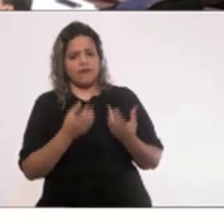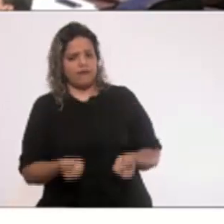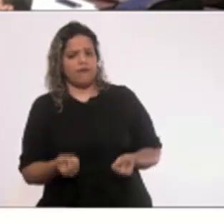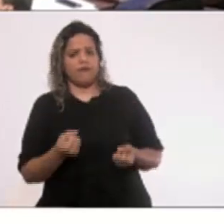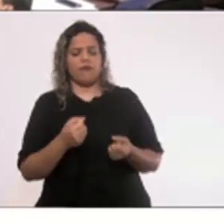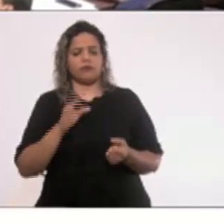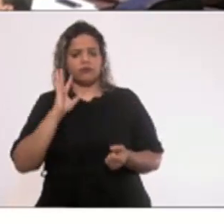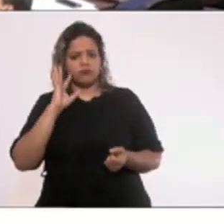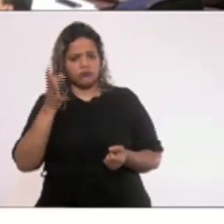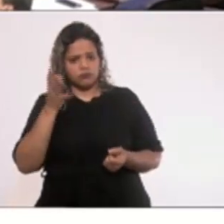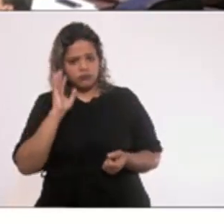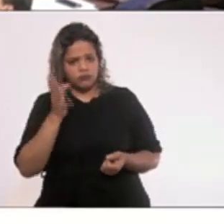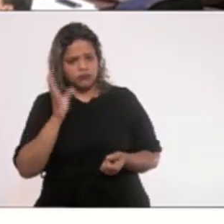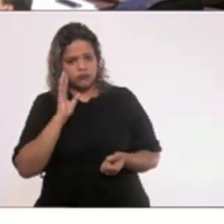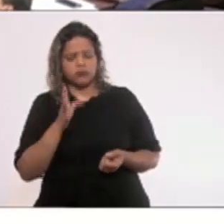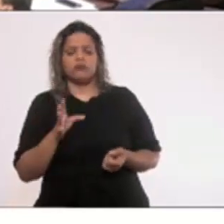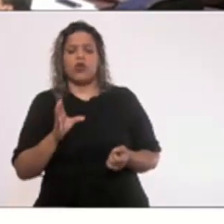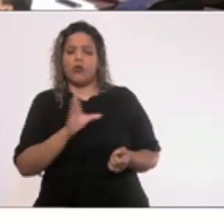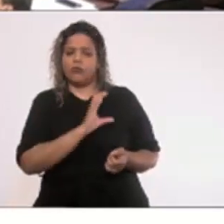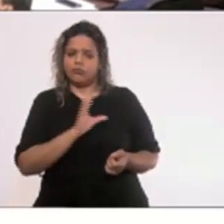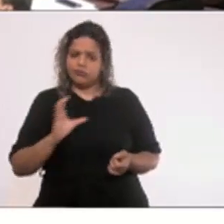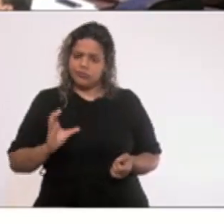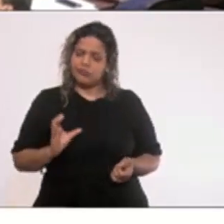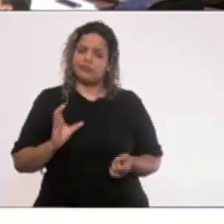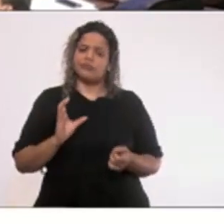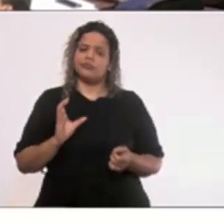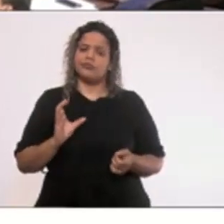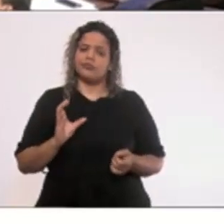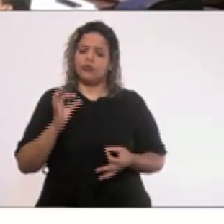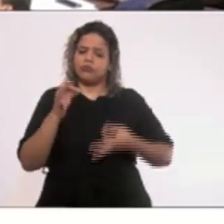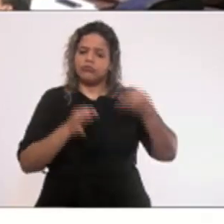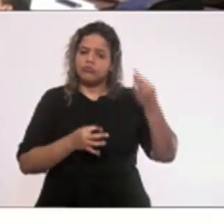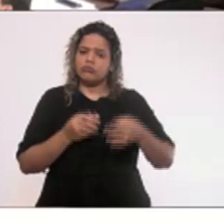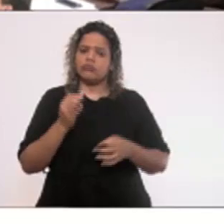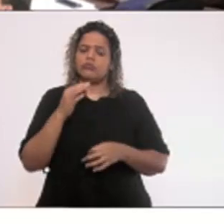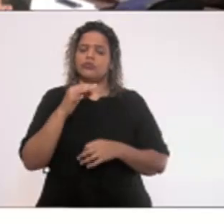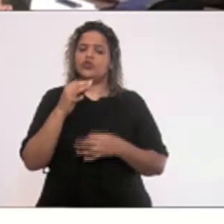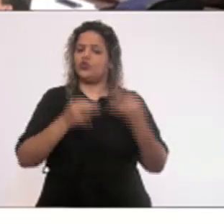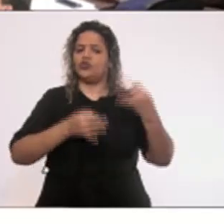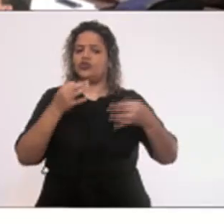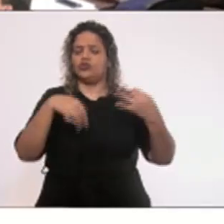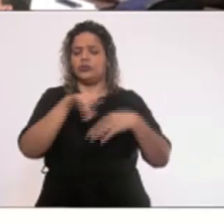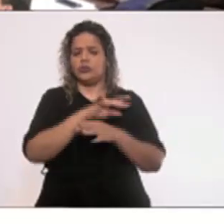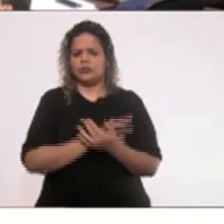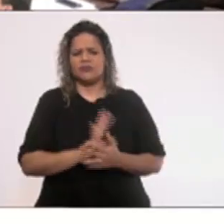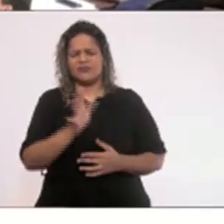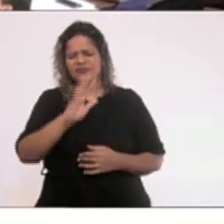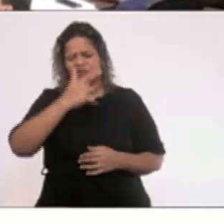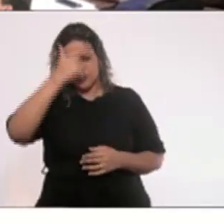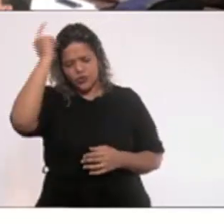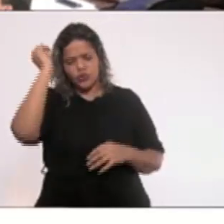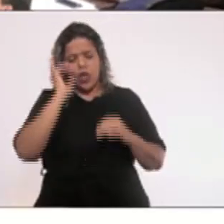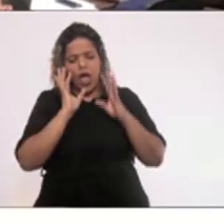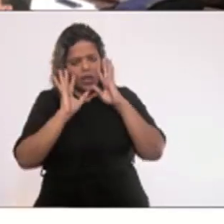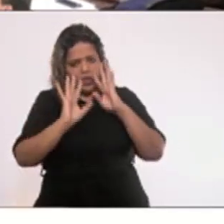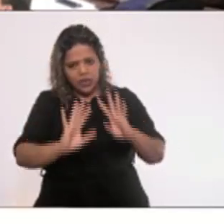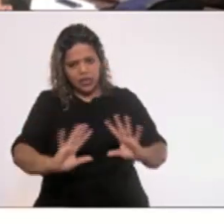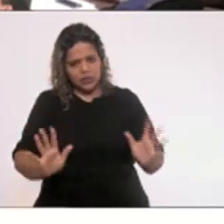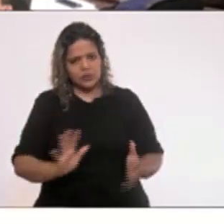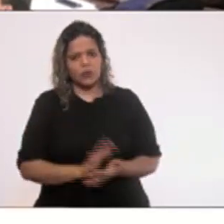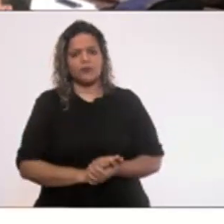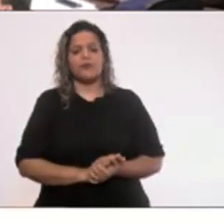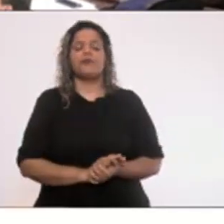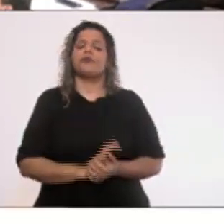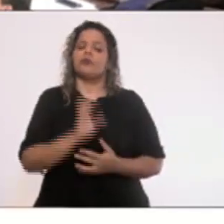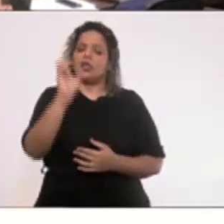da decisão da Comissão de Constituição e Justiça. Questão de ordem, senhor deputado presidente. Luiz, só chamar a atenção. Sim, vamos